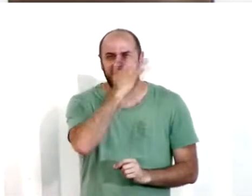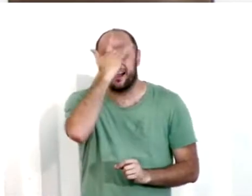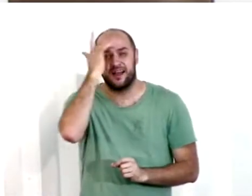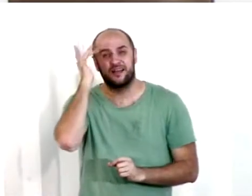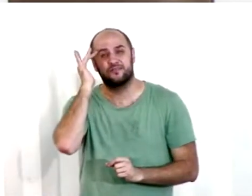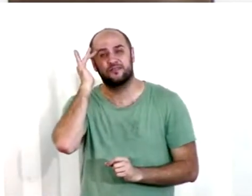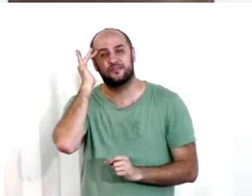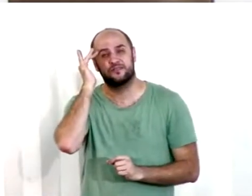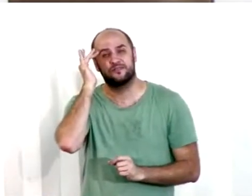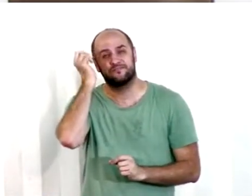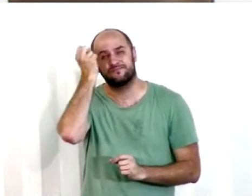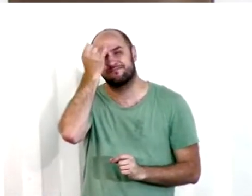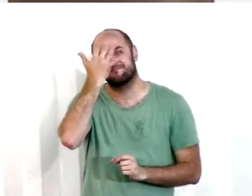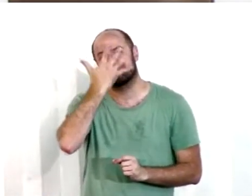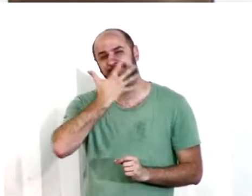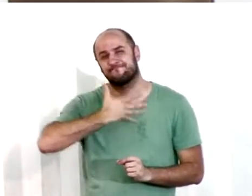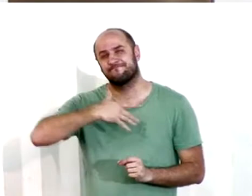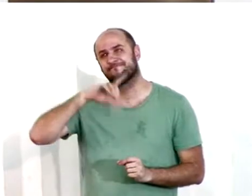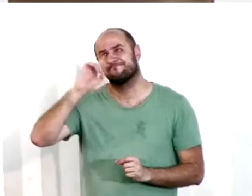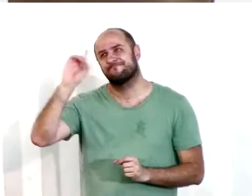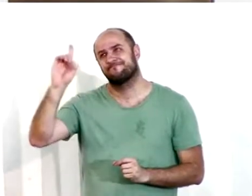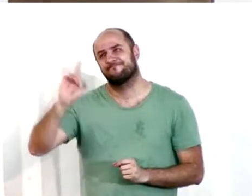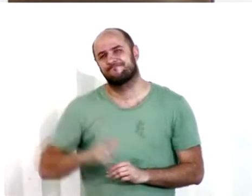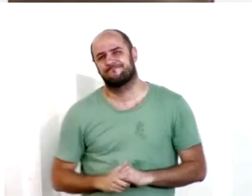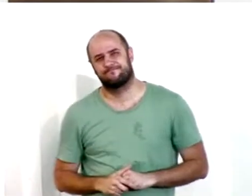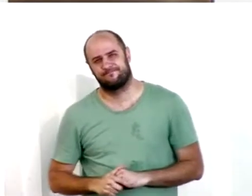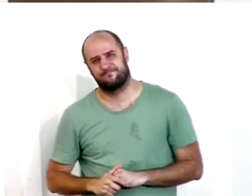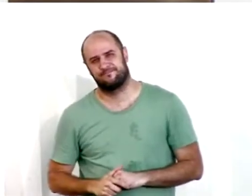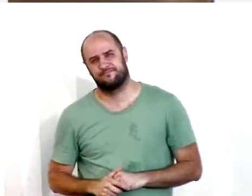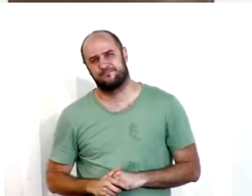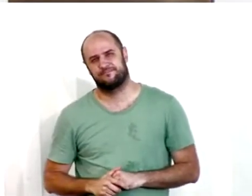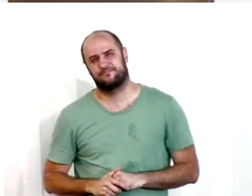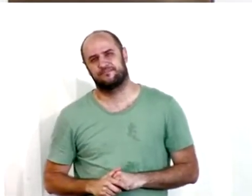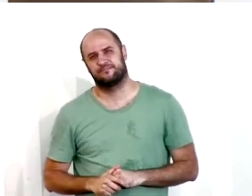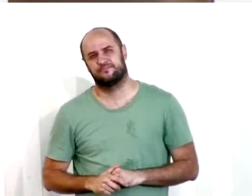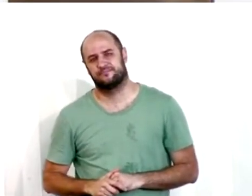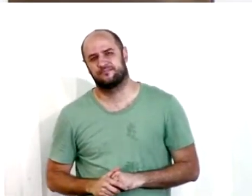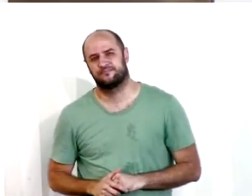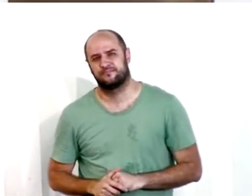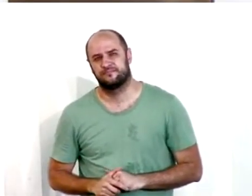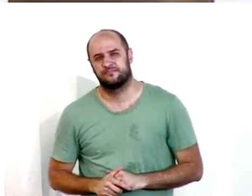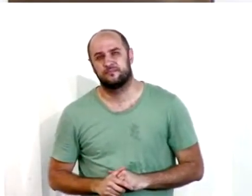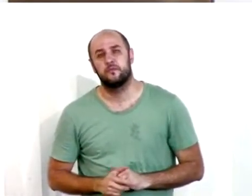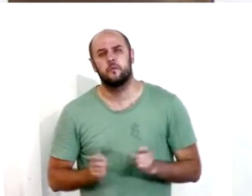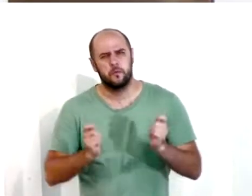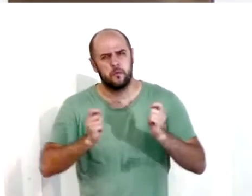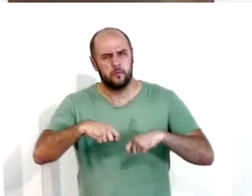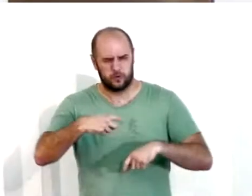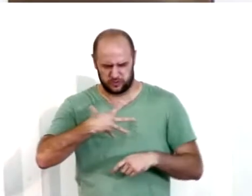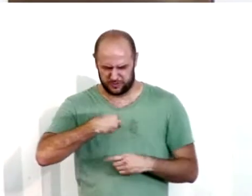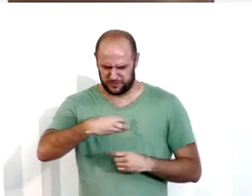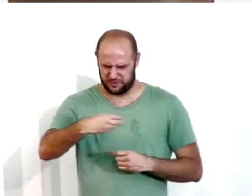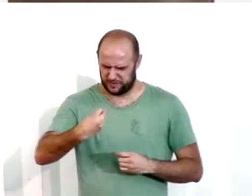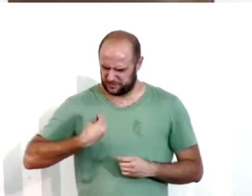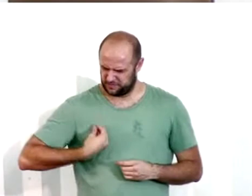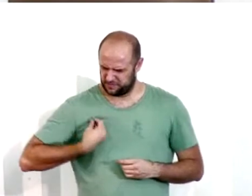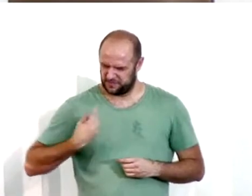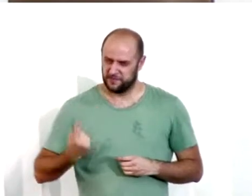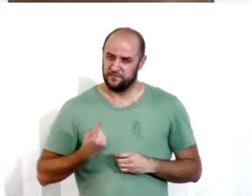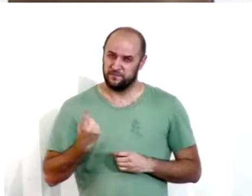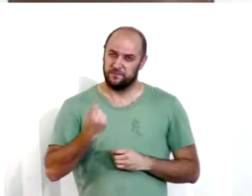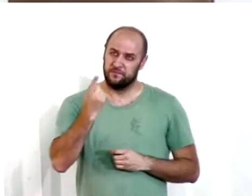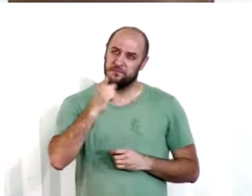fato, levar a essa herança a uma realidade, como Cristo a